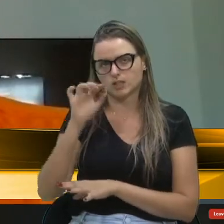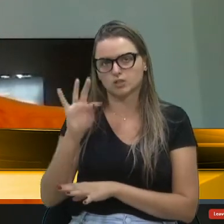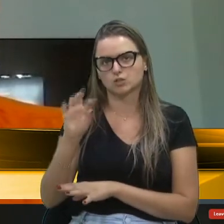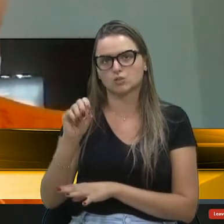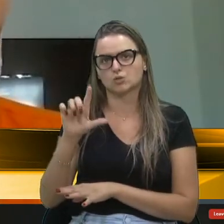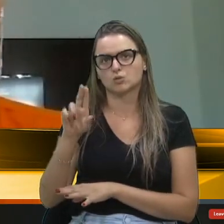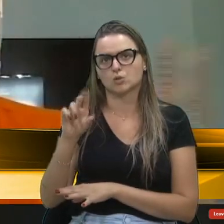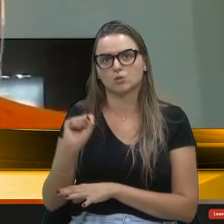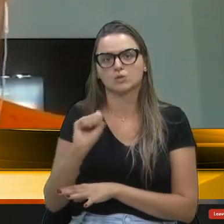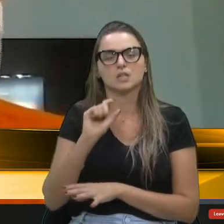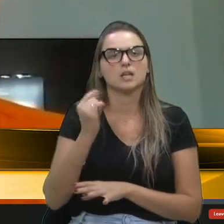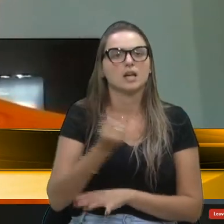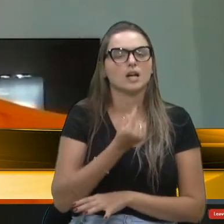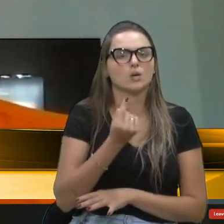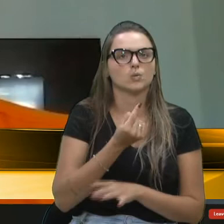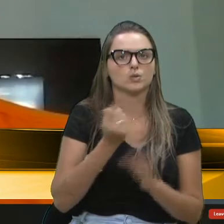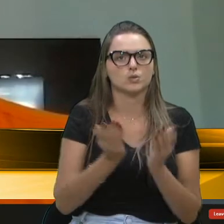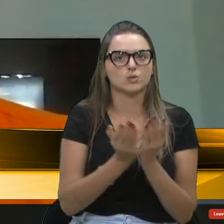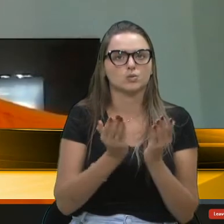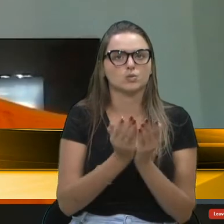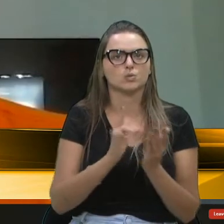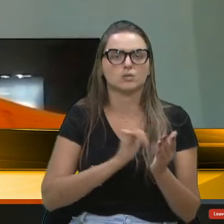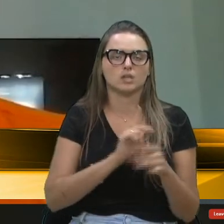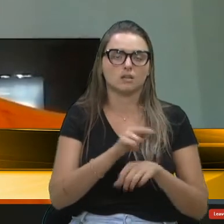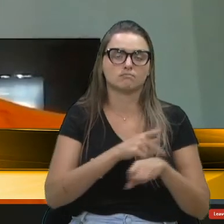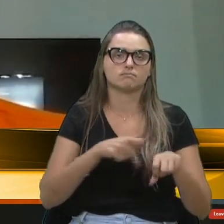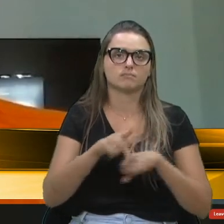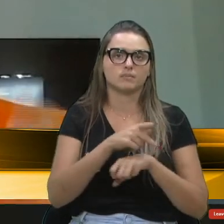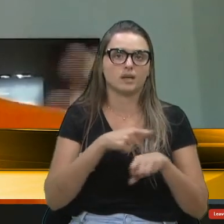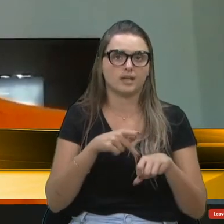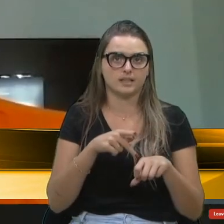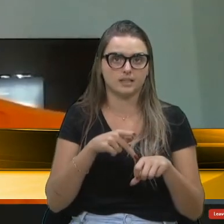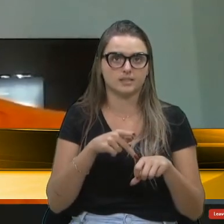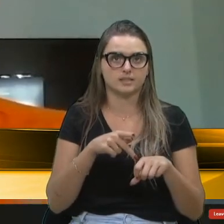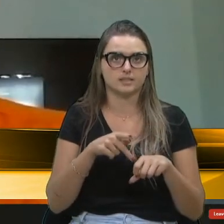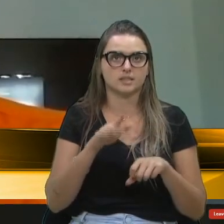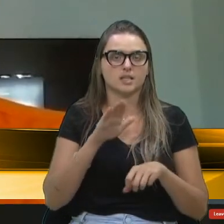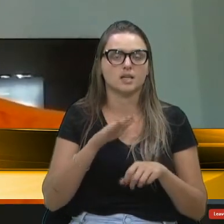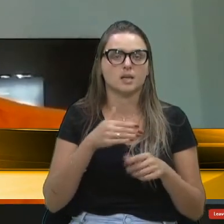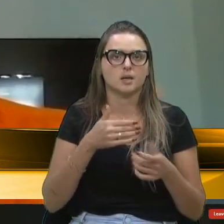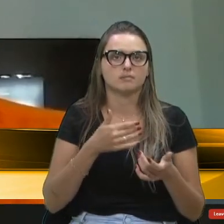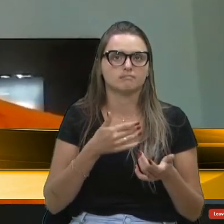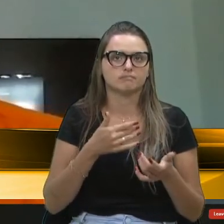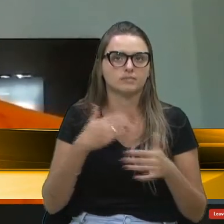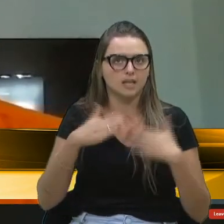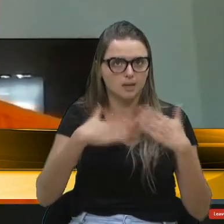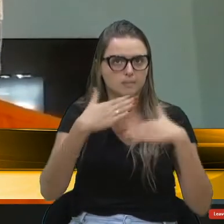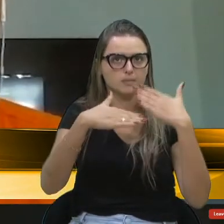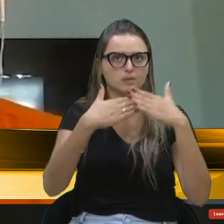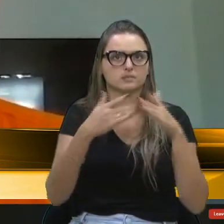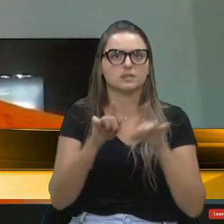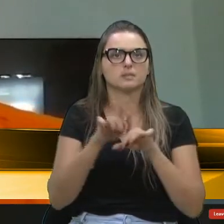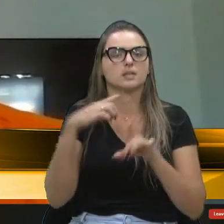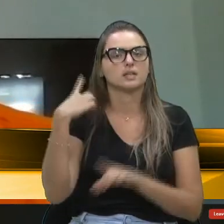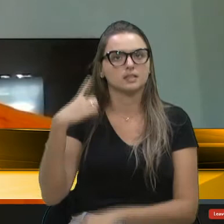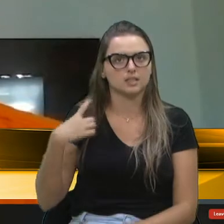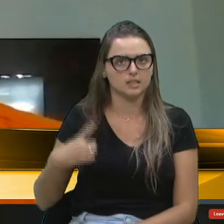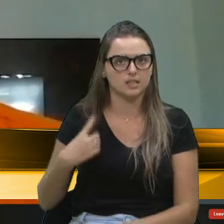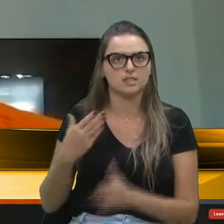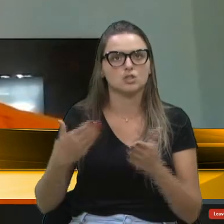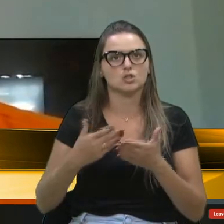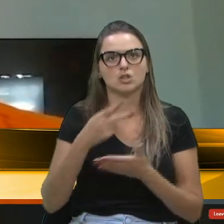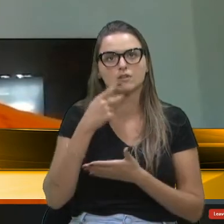mais recente, e a gente pode dizer que é um país bastante próspero nesse sentido, inclusive a vereadora Denise já